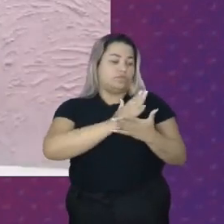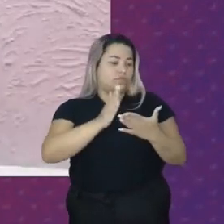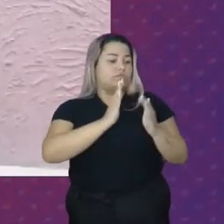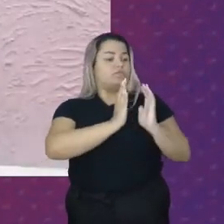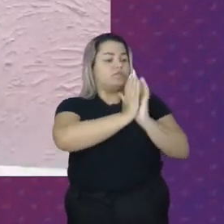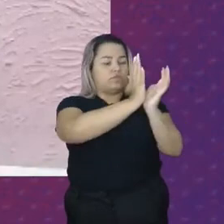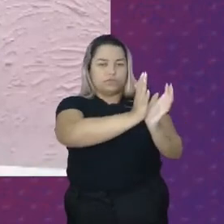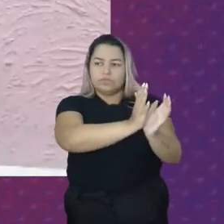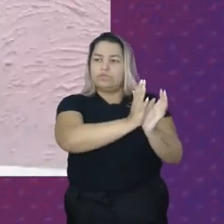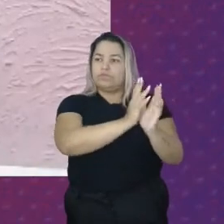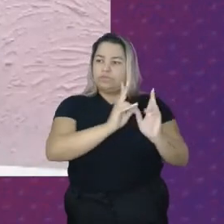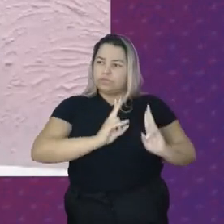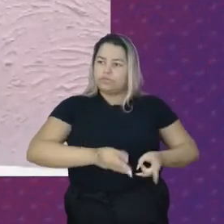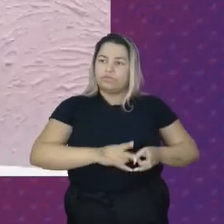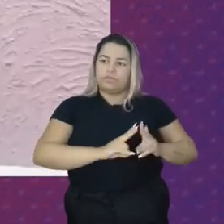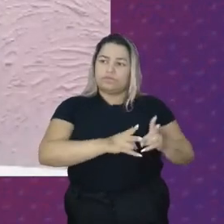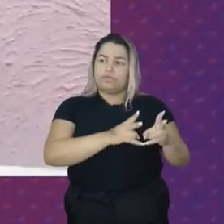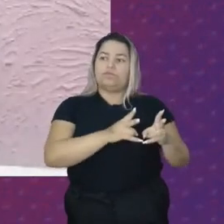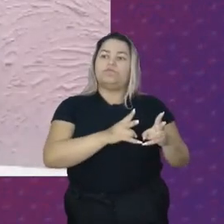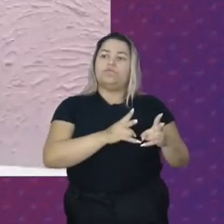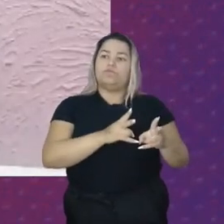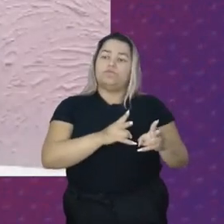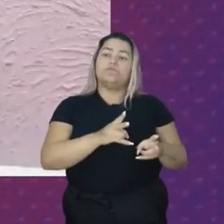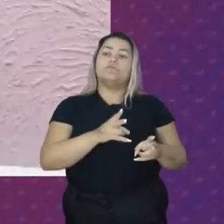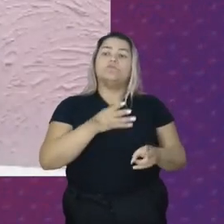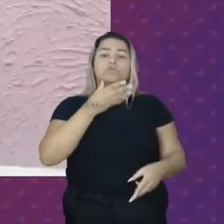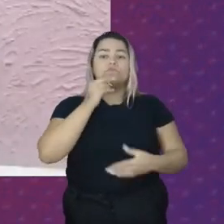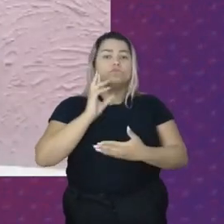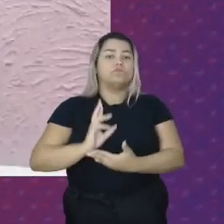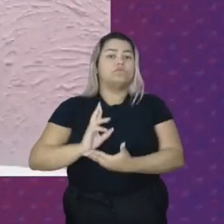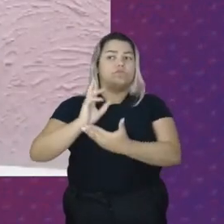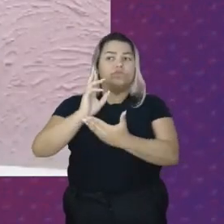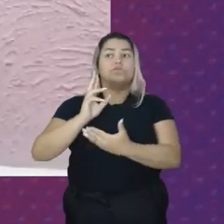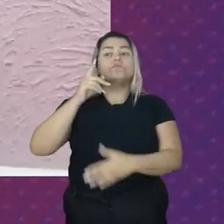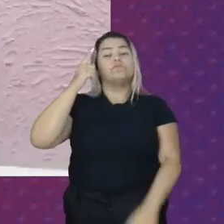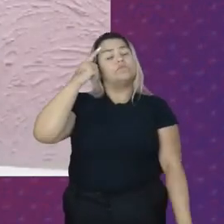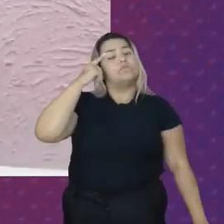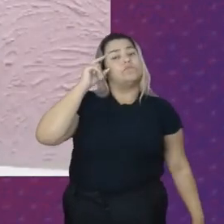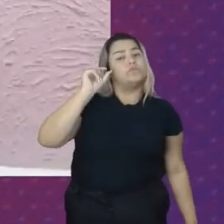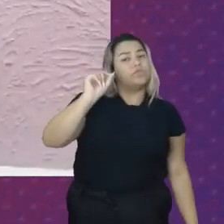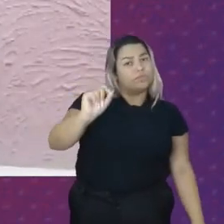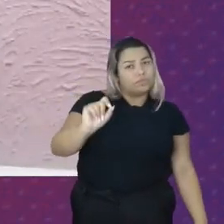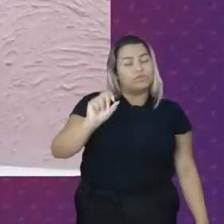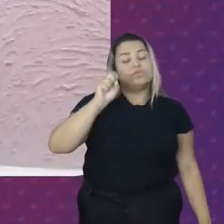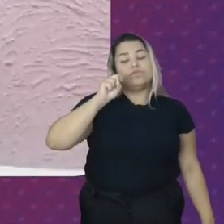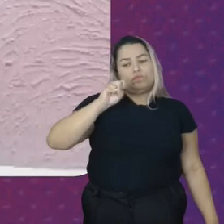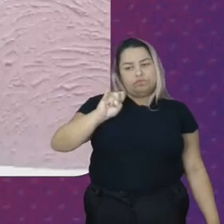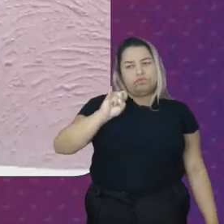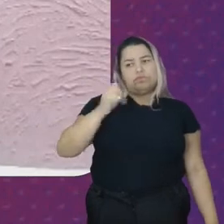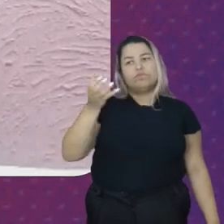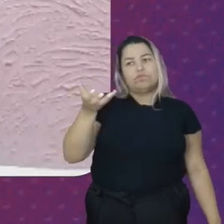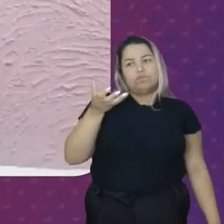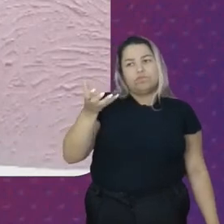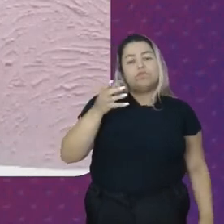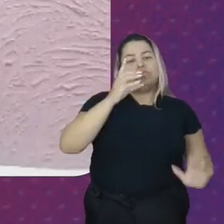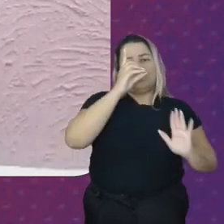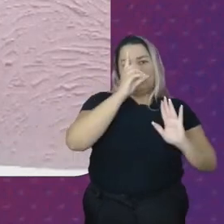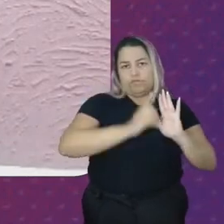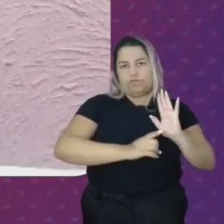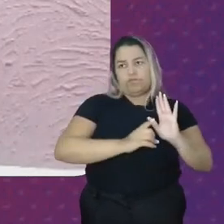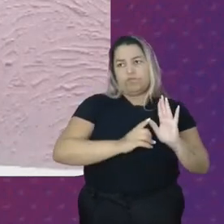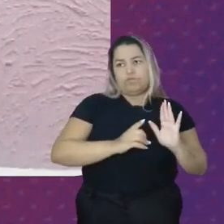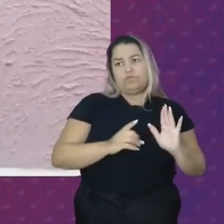categoria. Então, sempre os patrões têm que pensar assim, que se eu quero o meu direito garantido